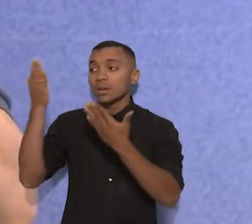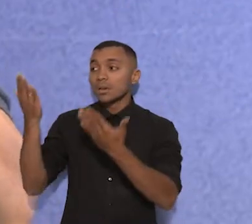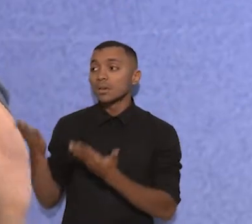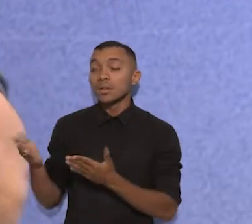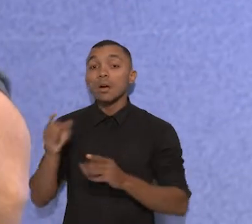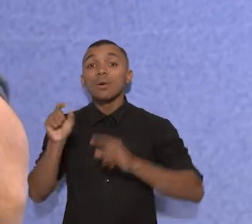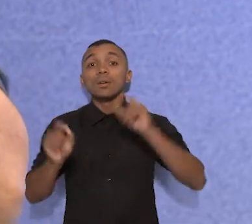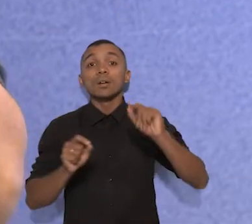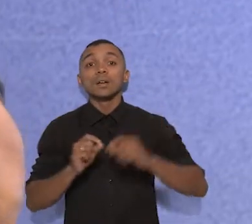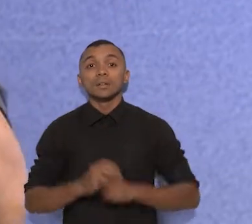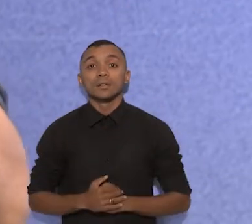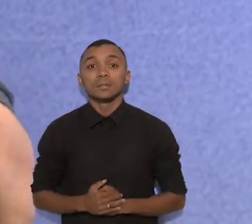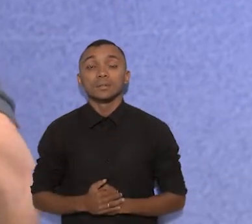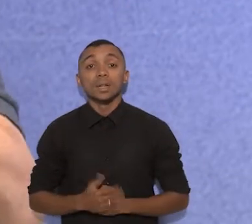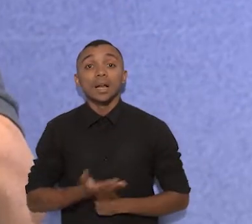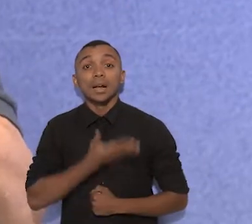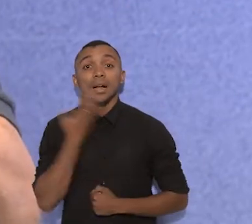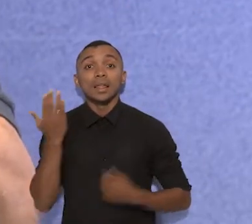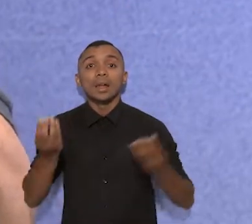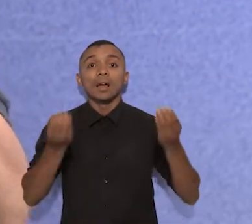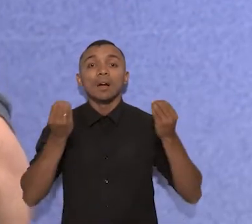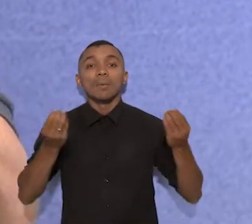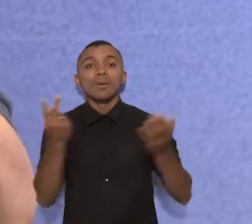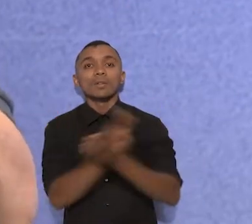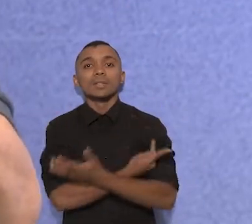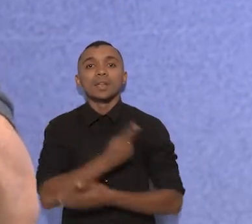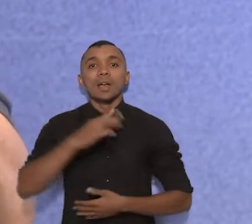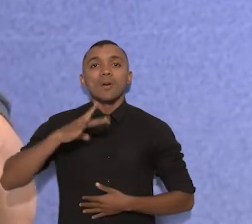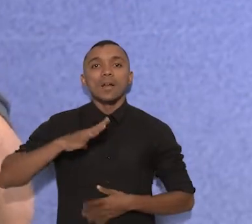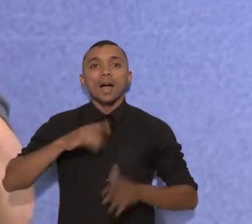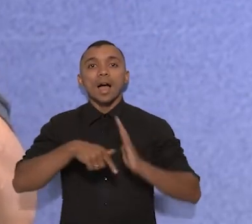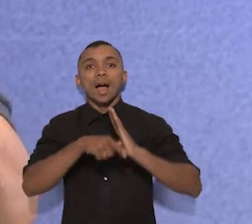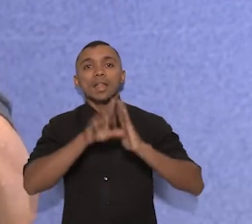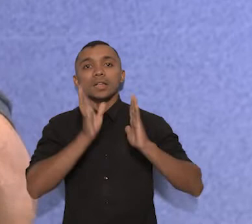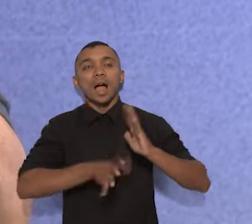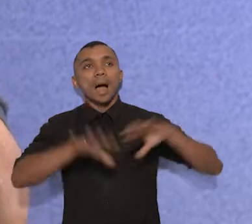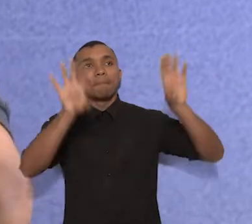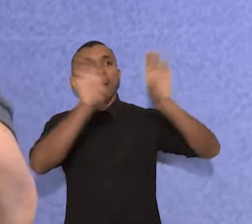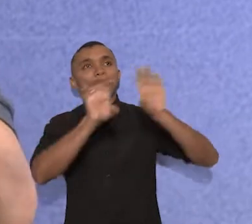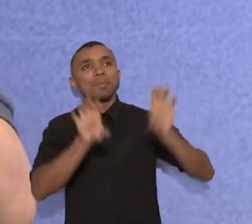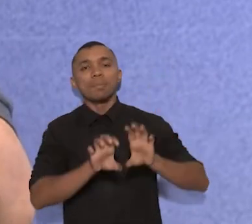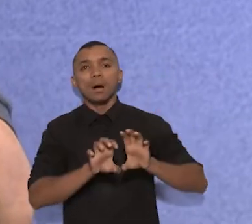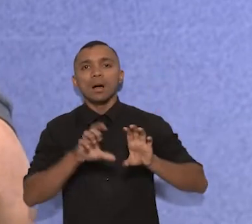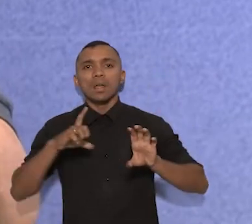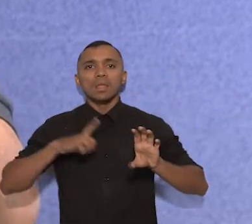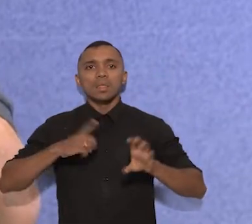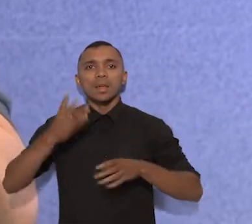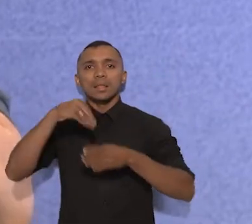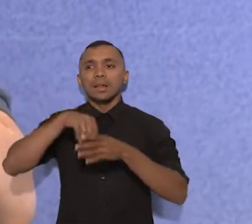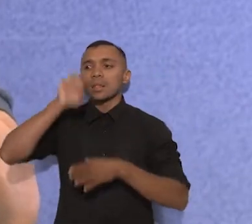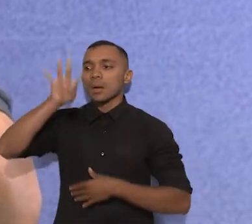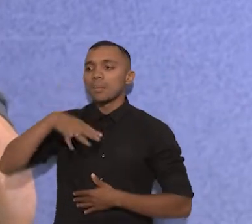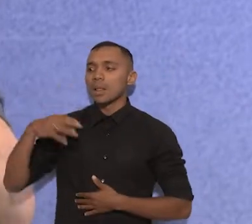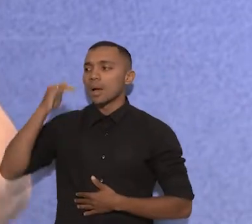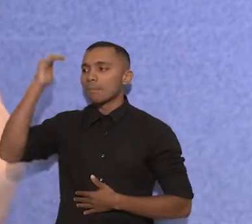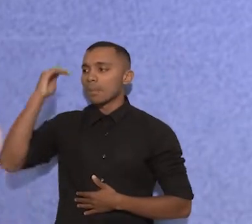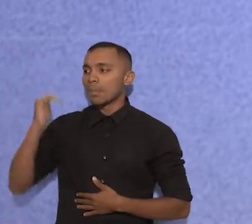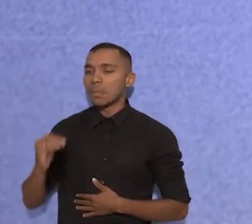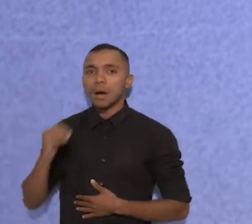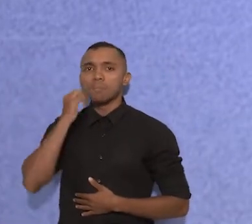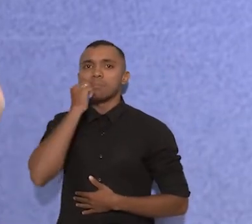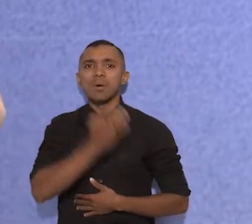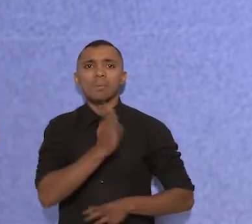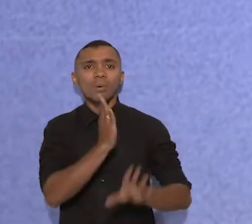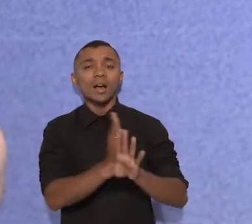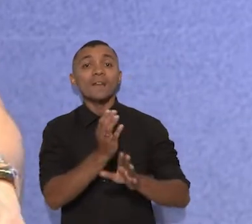é o que justifica o time do Corinthians estar numa posição tão privilegiada na tabela. Porque futebol, para isso, ele não tem,